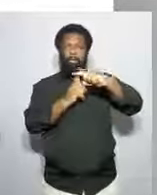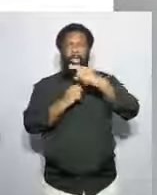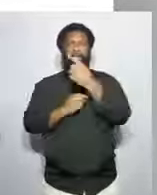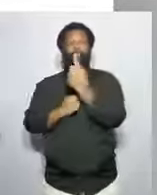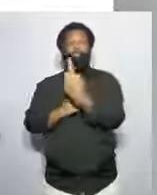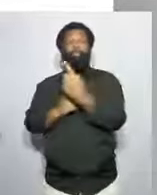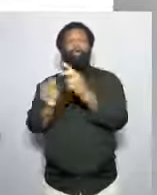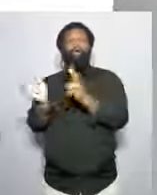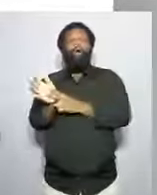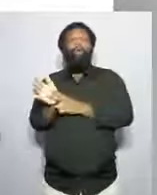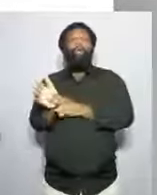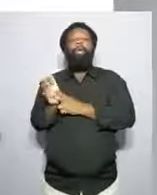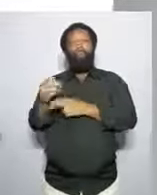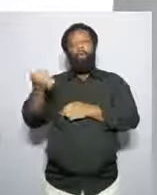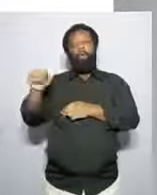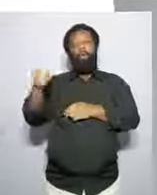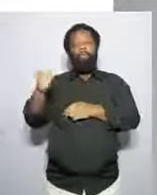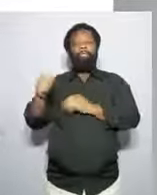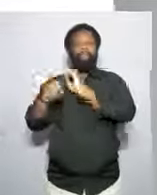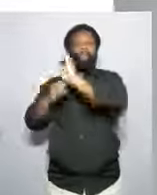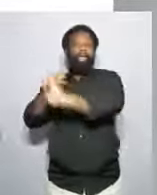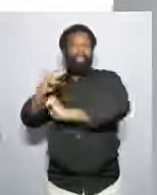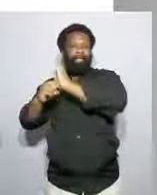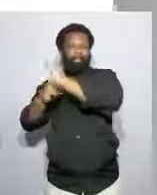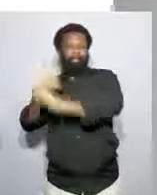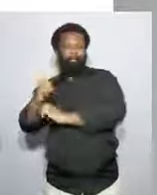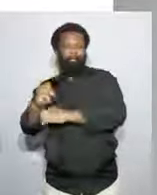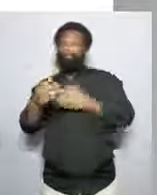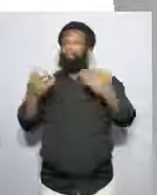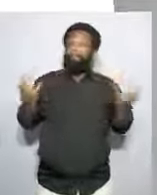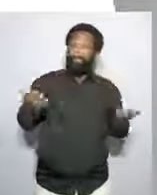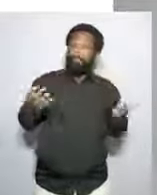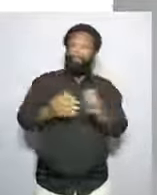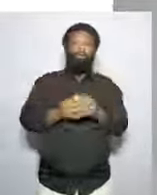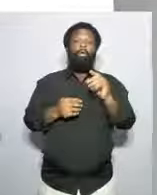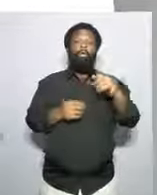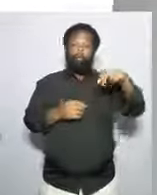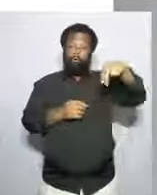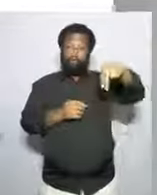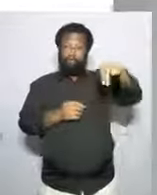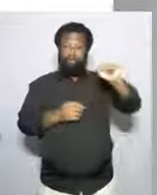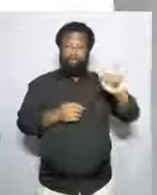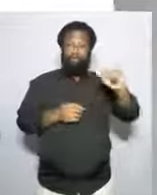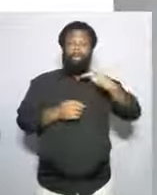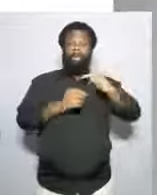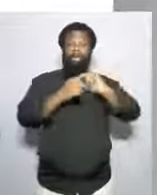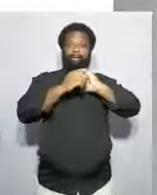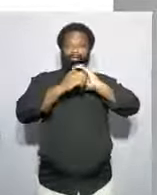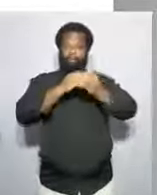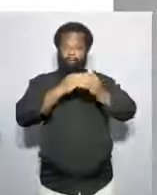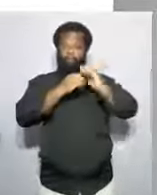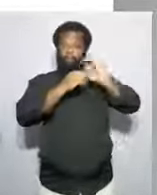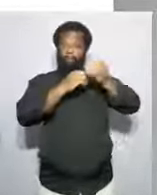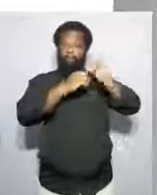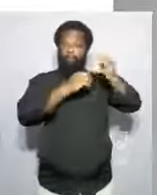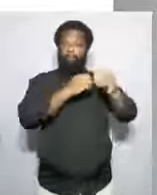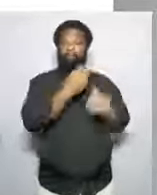um total de 11 elétrons. Então, pessoal, o sódio possui 3